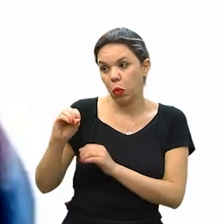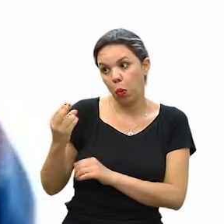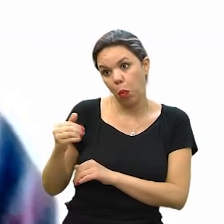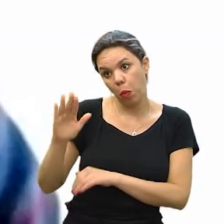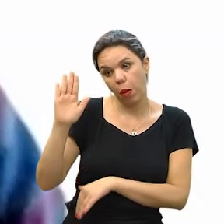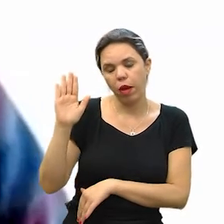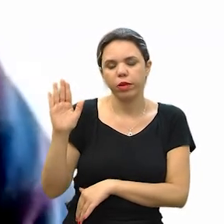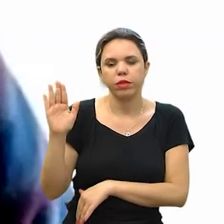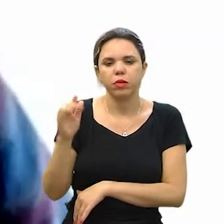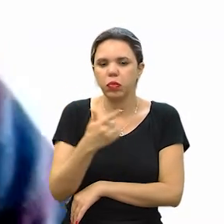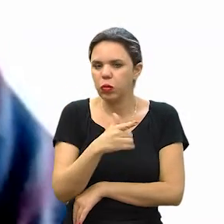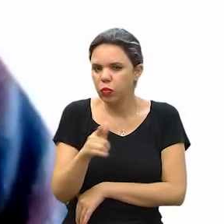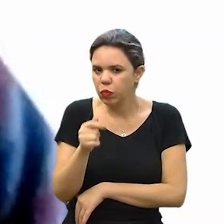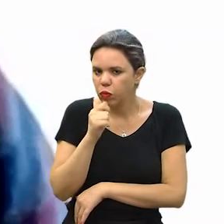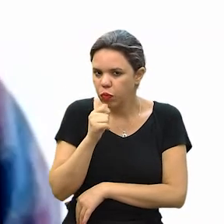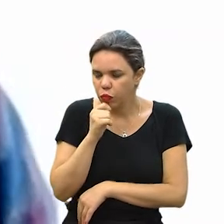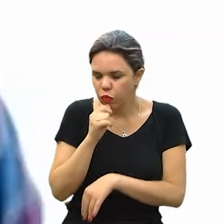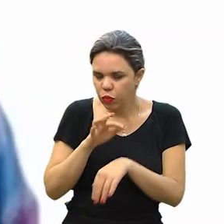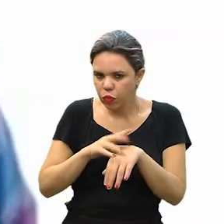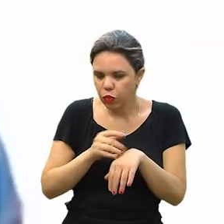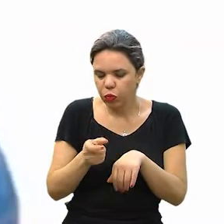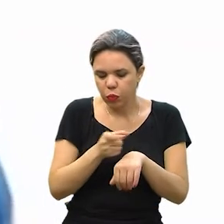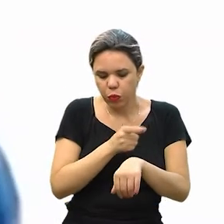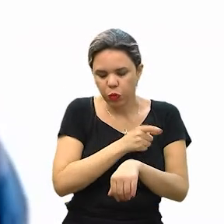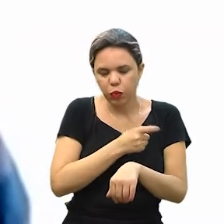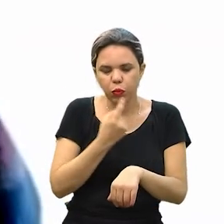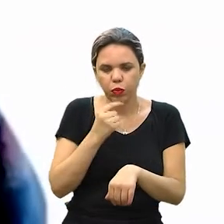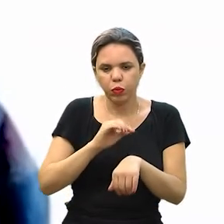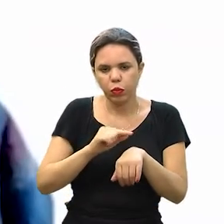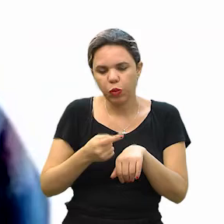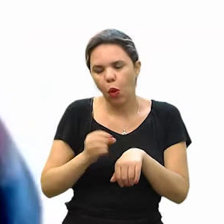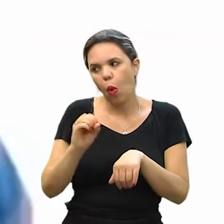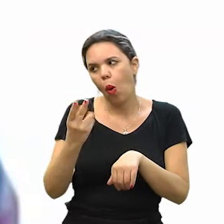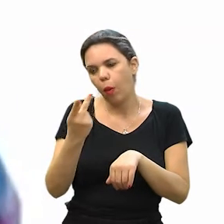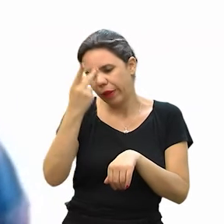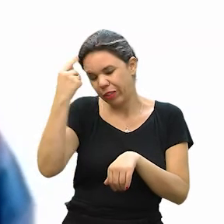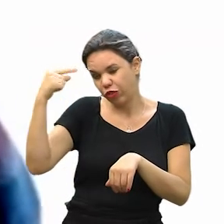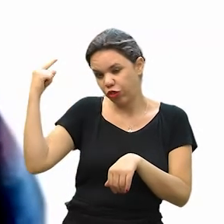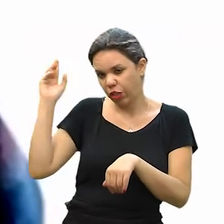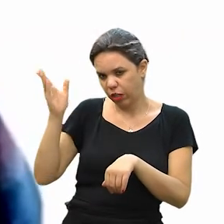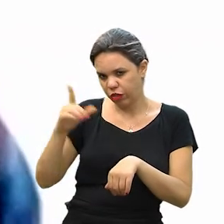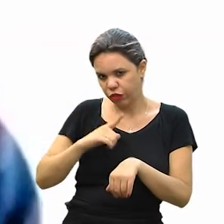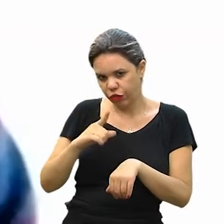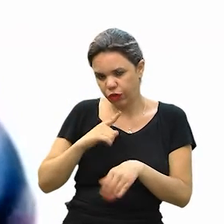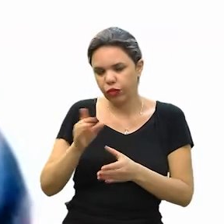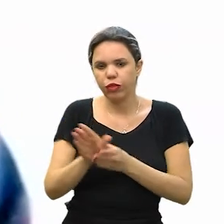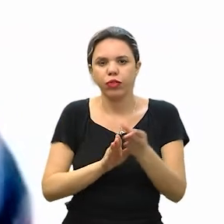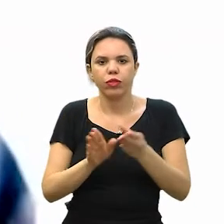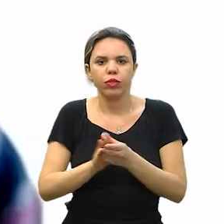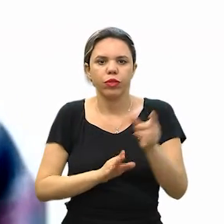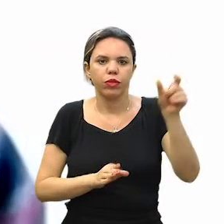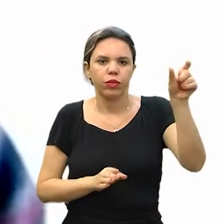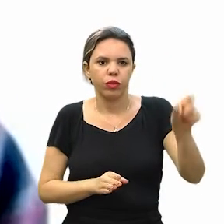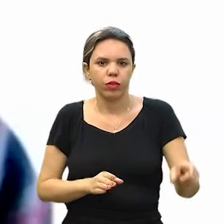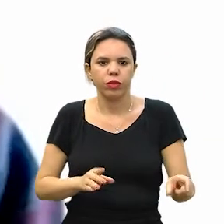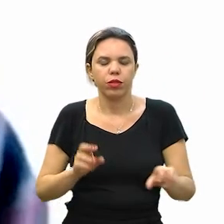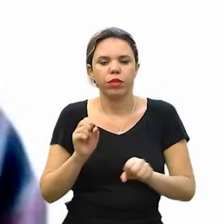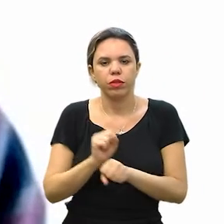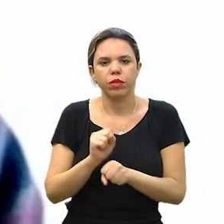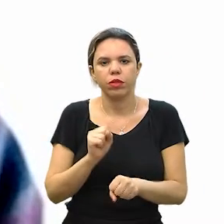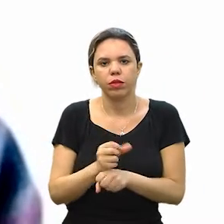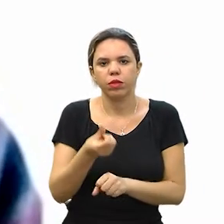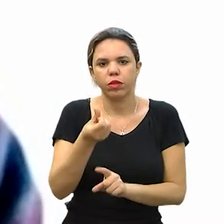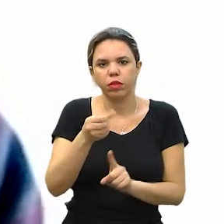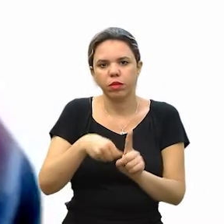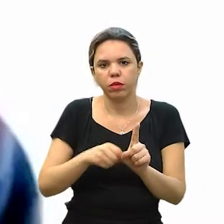anos ou mais, que não tiveram ainda o herpes zoster, ou para aqueles que já tiveram herpes zoster, a gente recomenda que o indivíduo